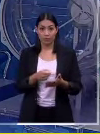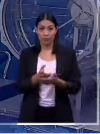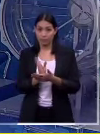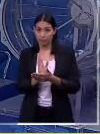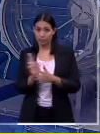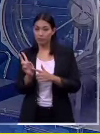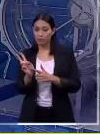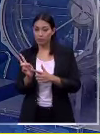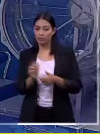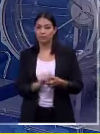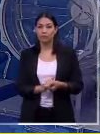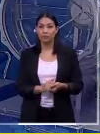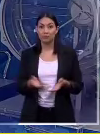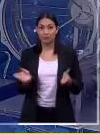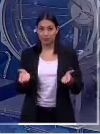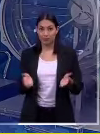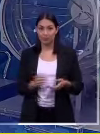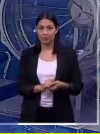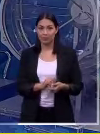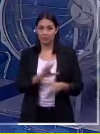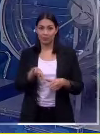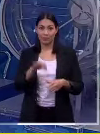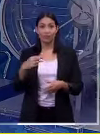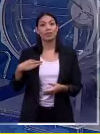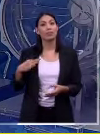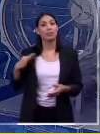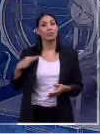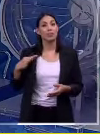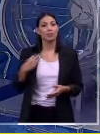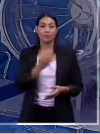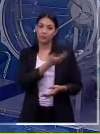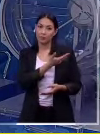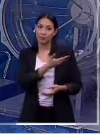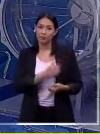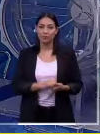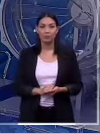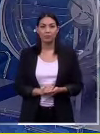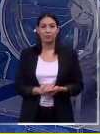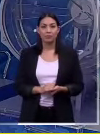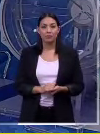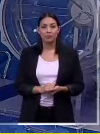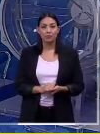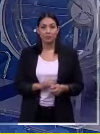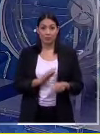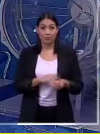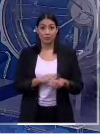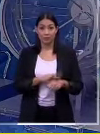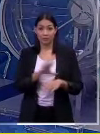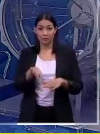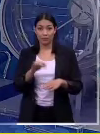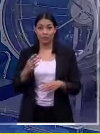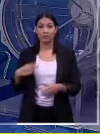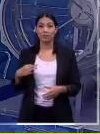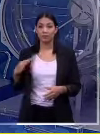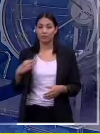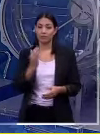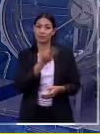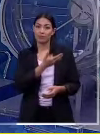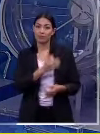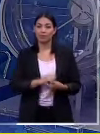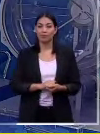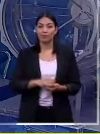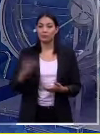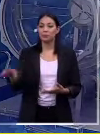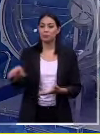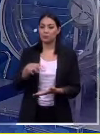validado. Vamos ao sorteio agora do Time do Coração. Para o sorteio do Time do Coração, vamos recolher